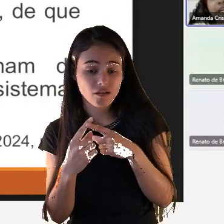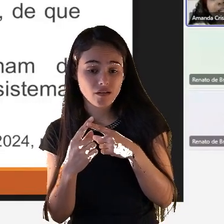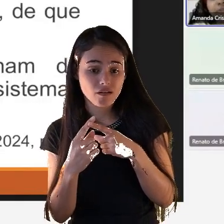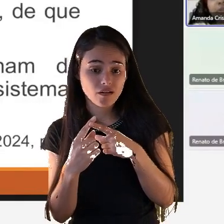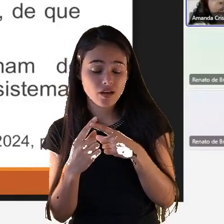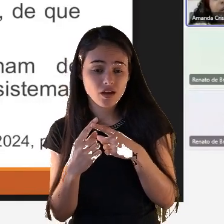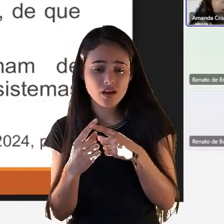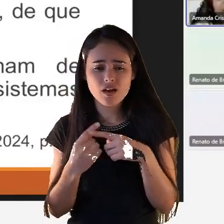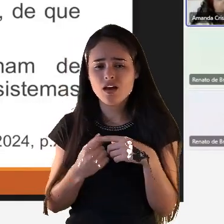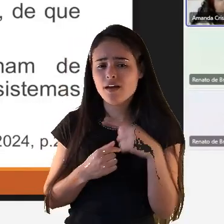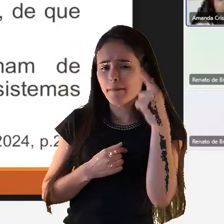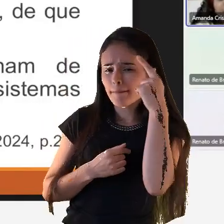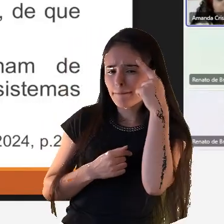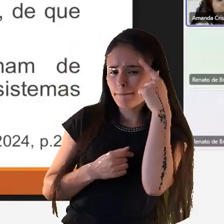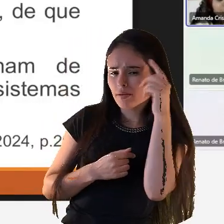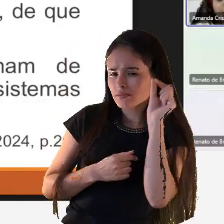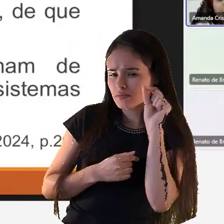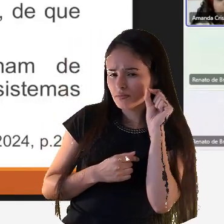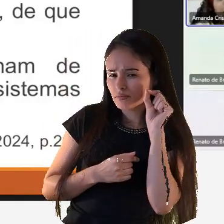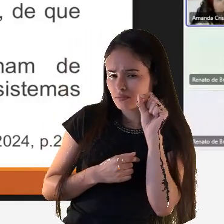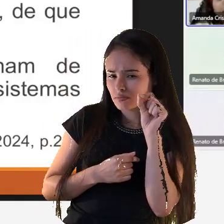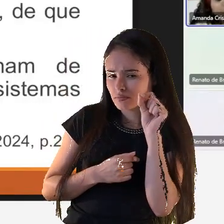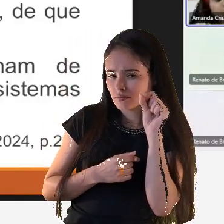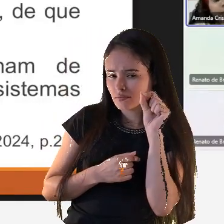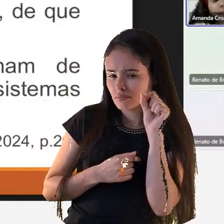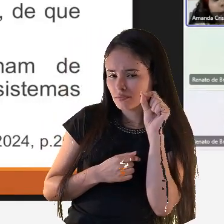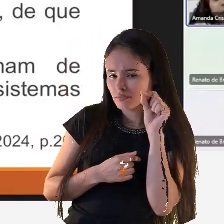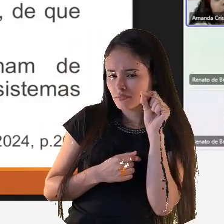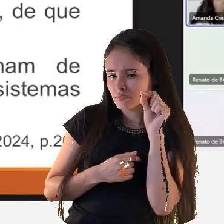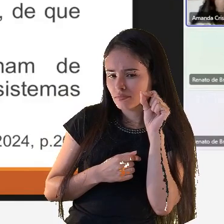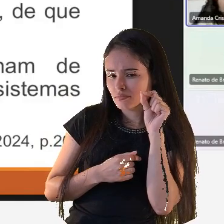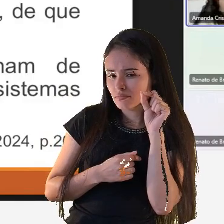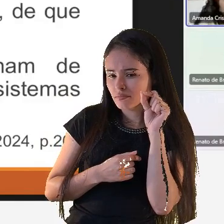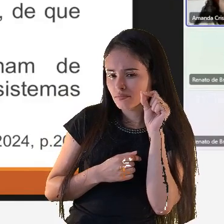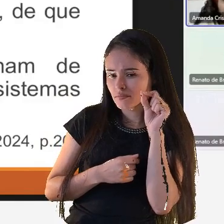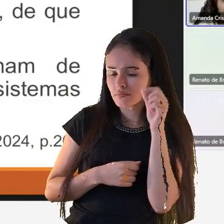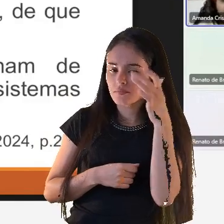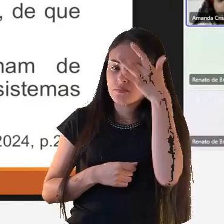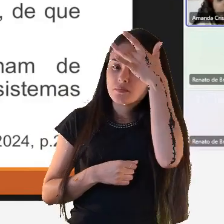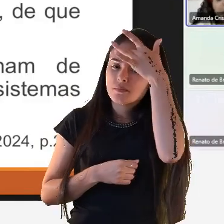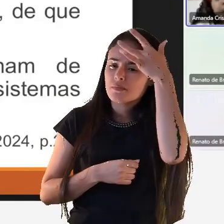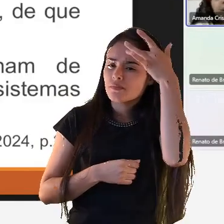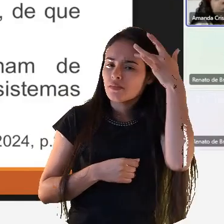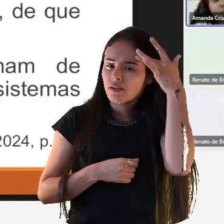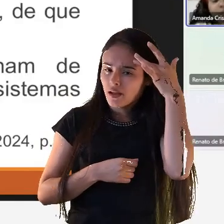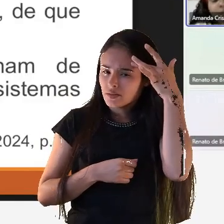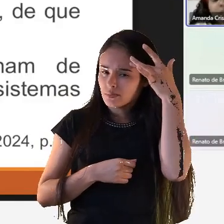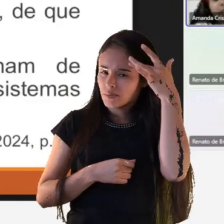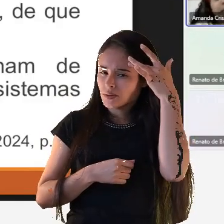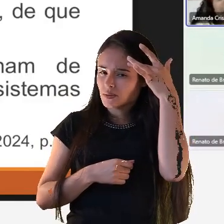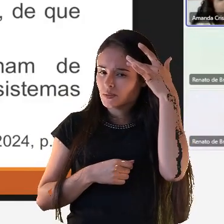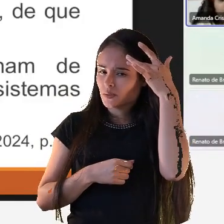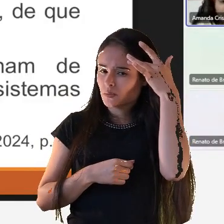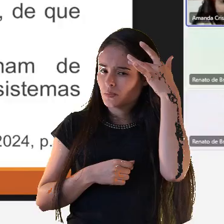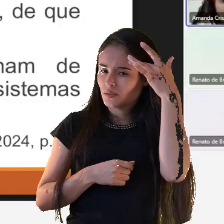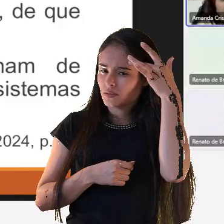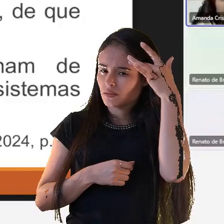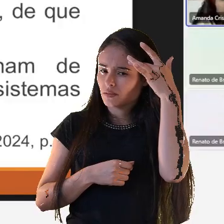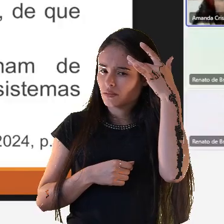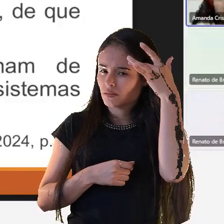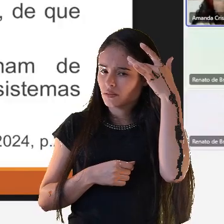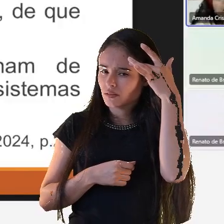o fato das pessoas não terem contratado trabalhadores